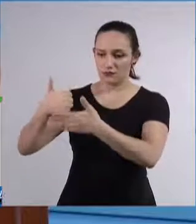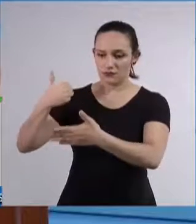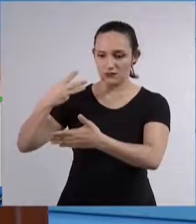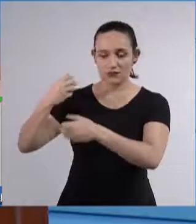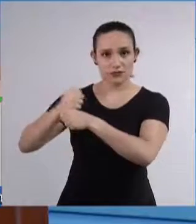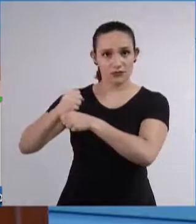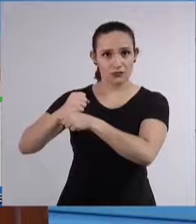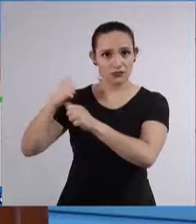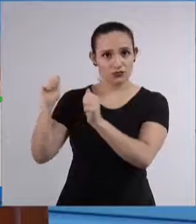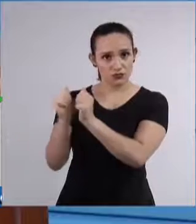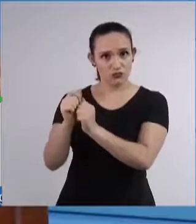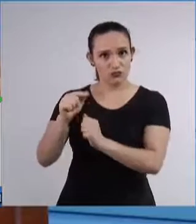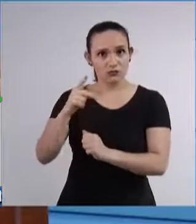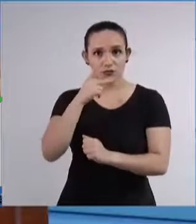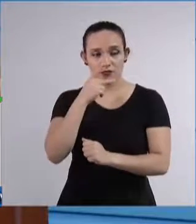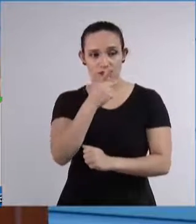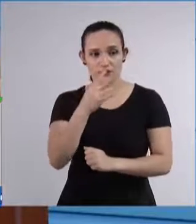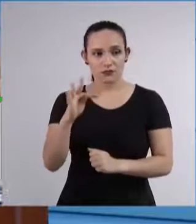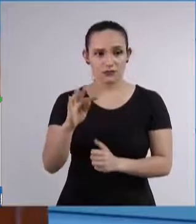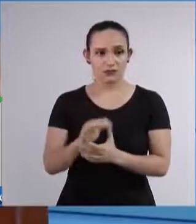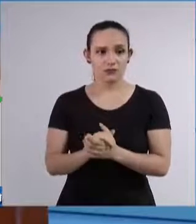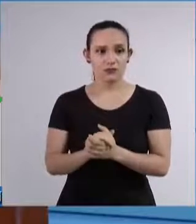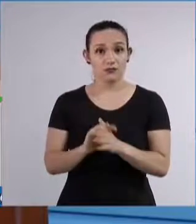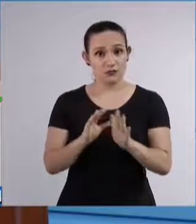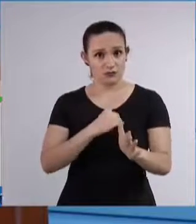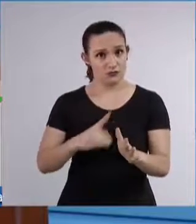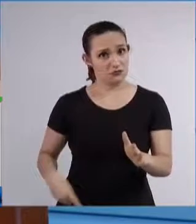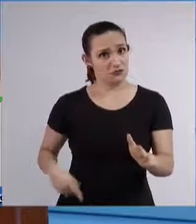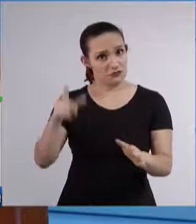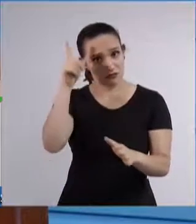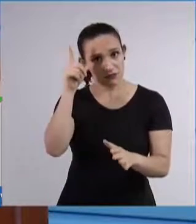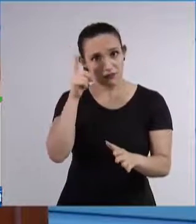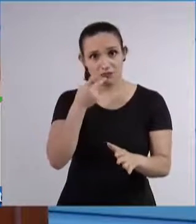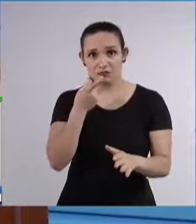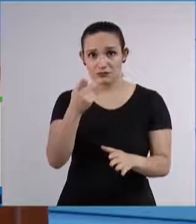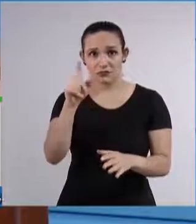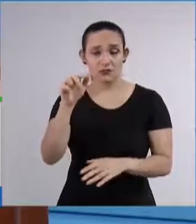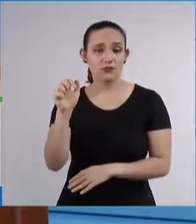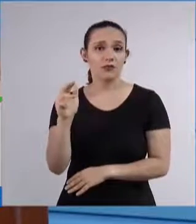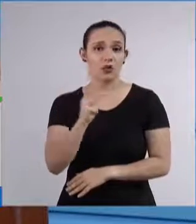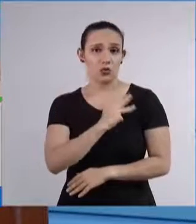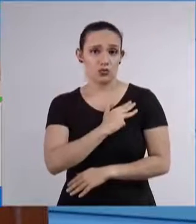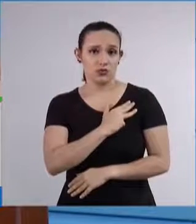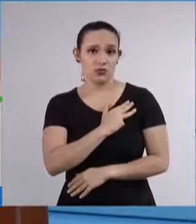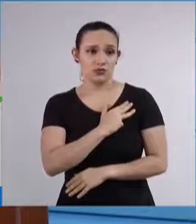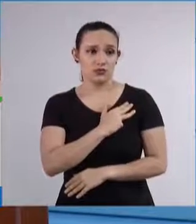Trabalhadores, e aí o deputado Lídio fala que o Lula não tinha